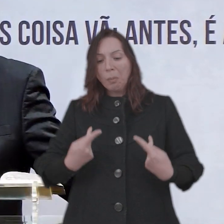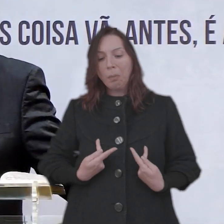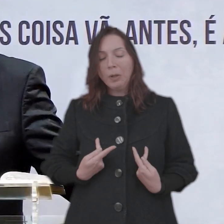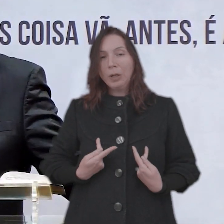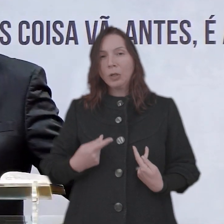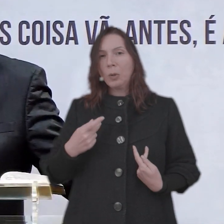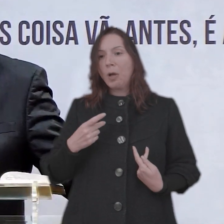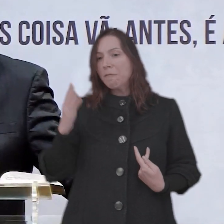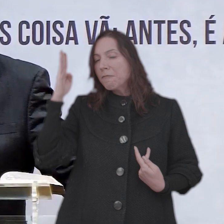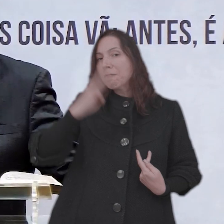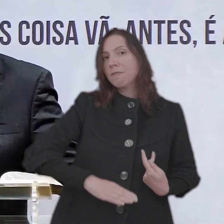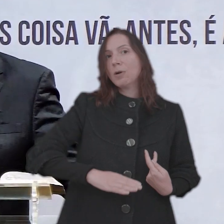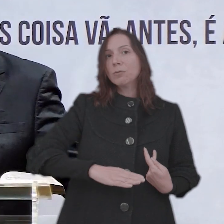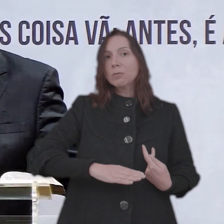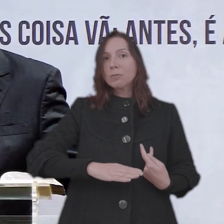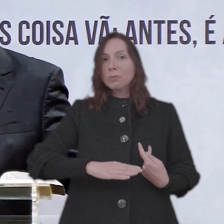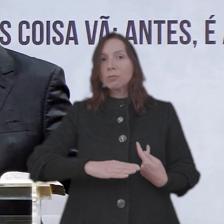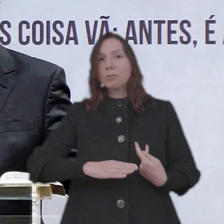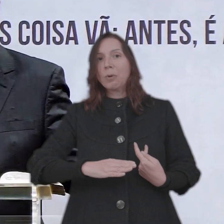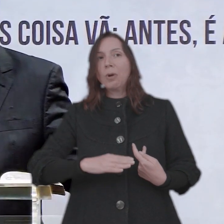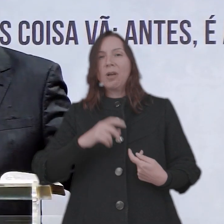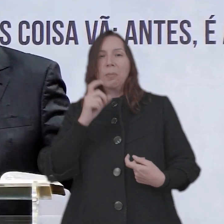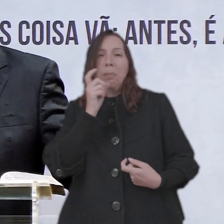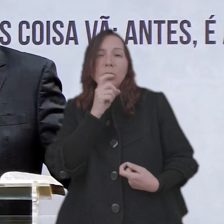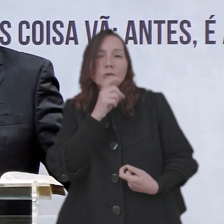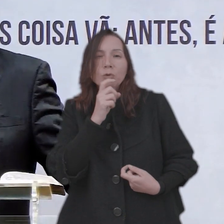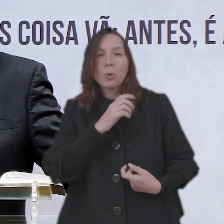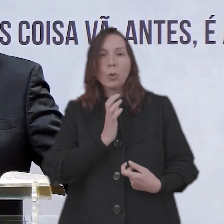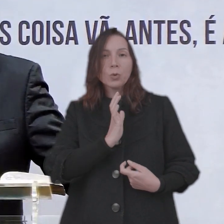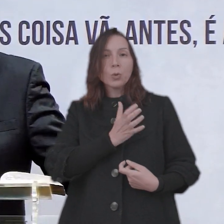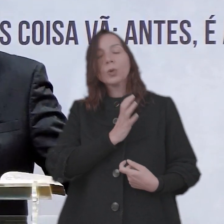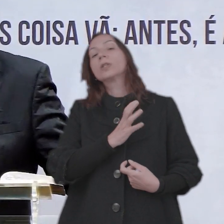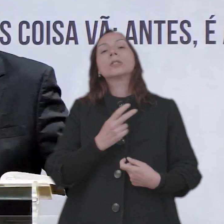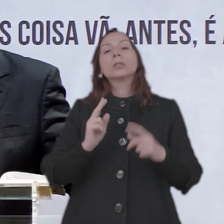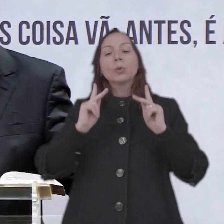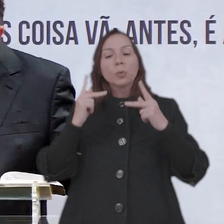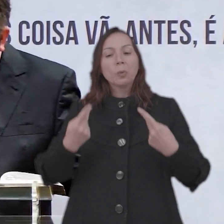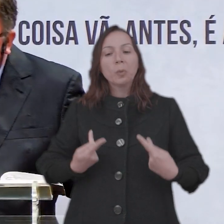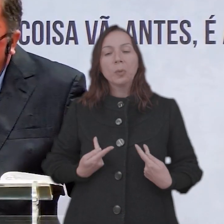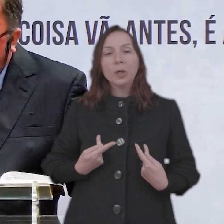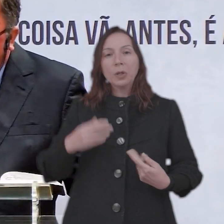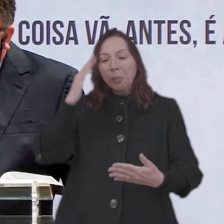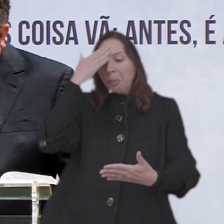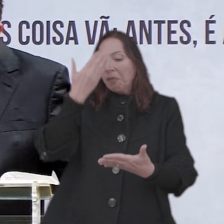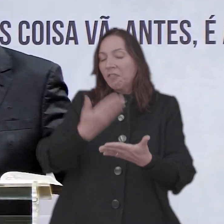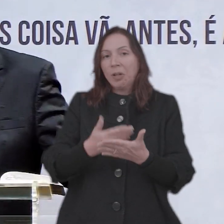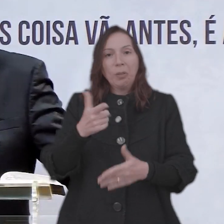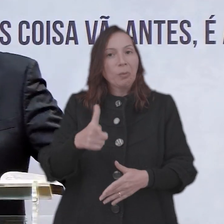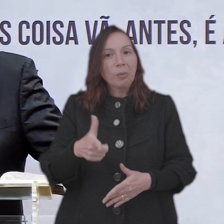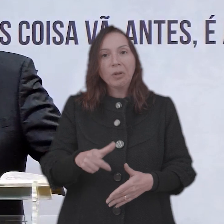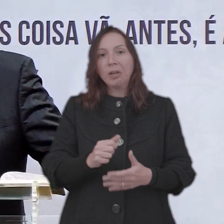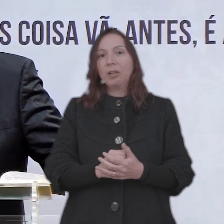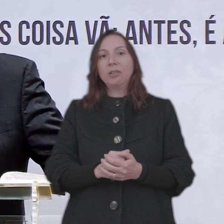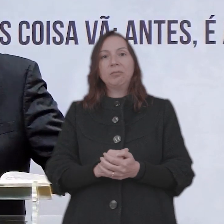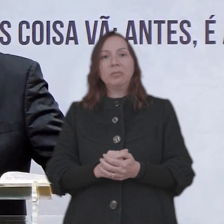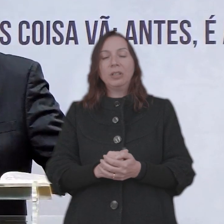falso, que o coração do homem é enganoso, que o coração do homem é incrédulo, que o coração do homem é insensível,